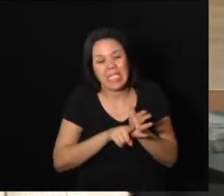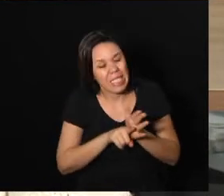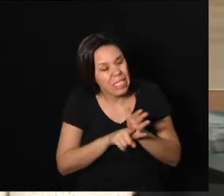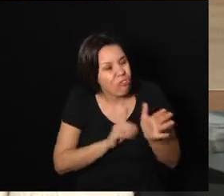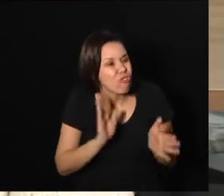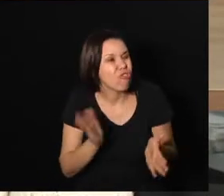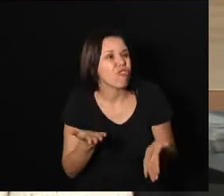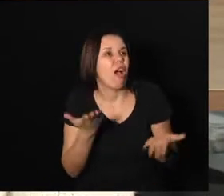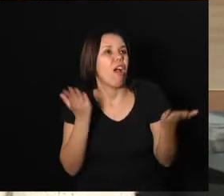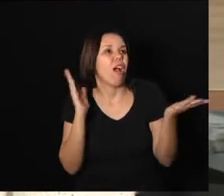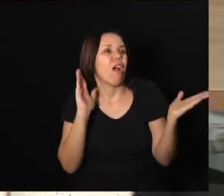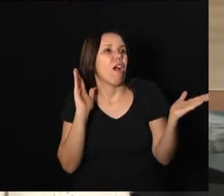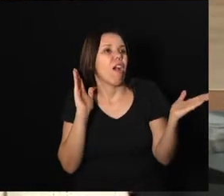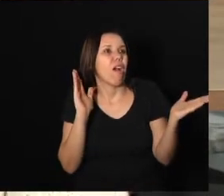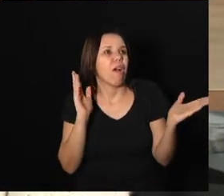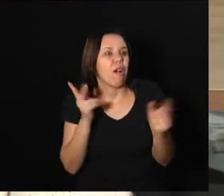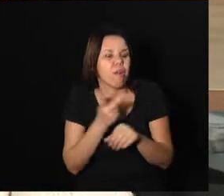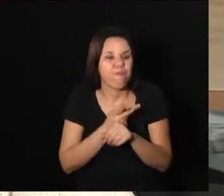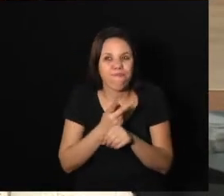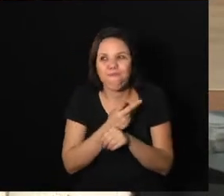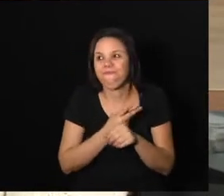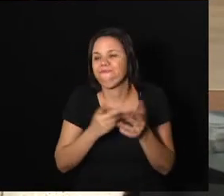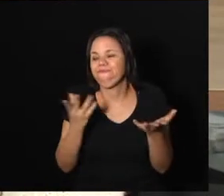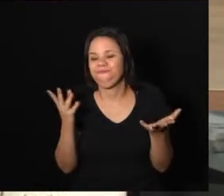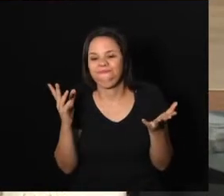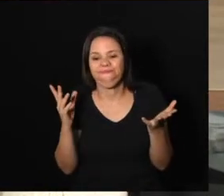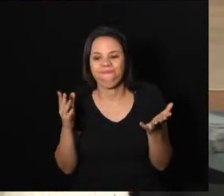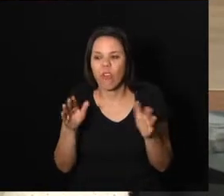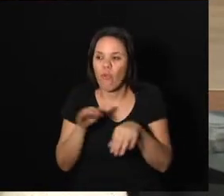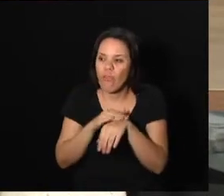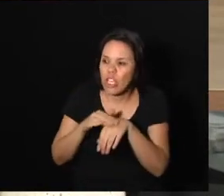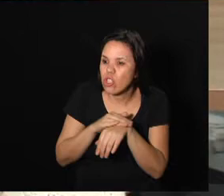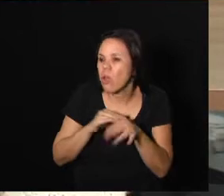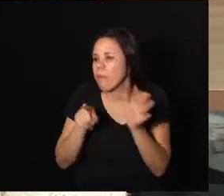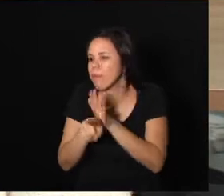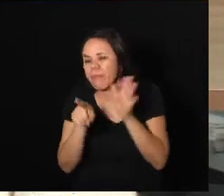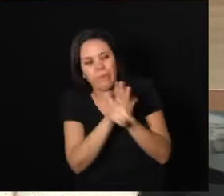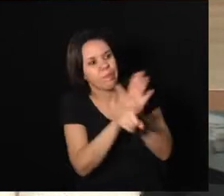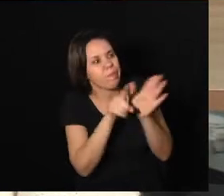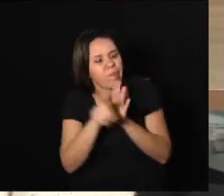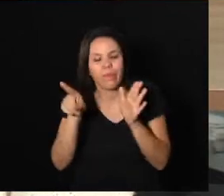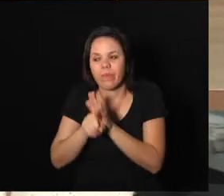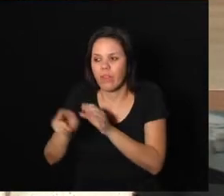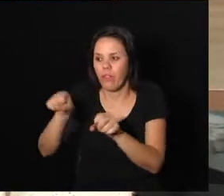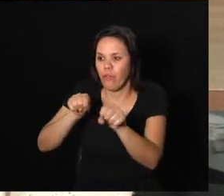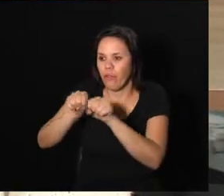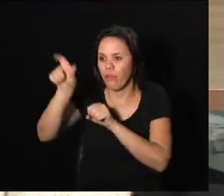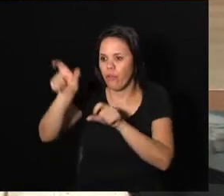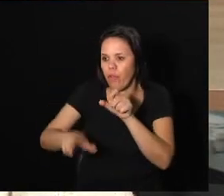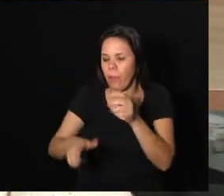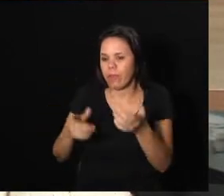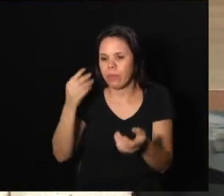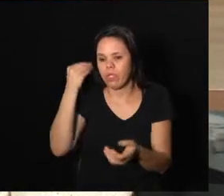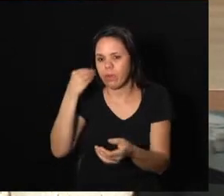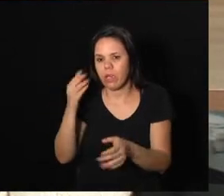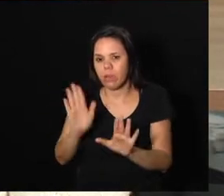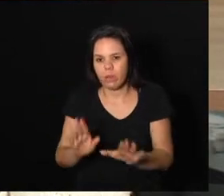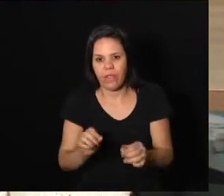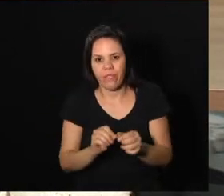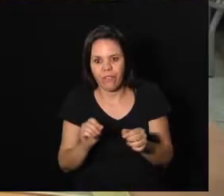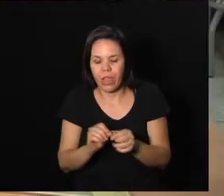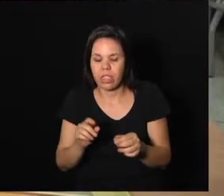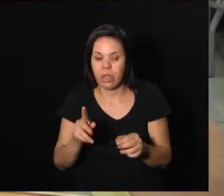pesquisado, já foi atrás, já buscou, conversou com pessoas formadas, aí o que a gente indica mesmo é que faça uma